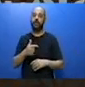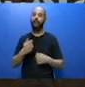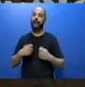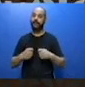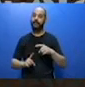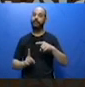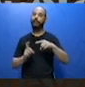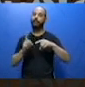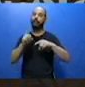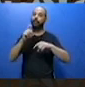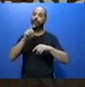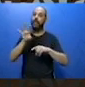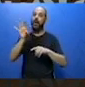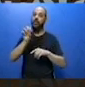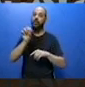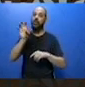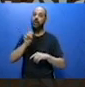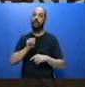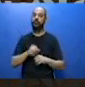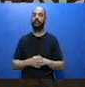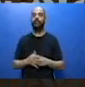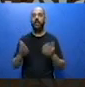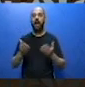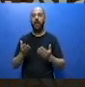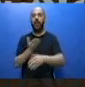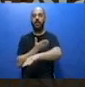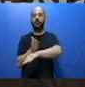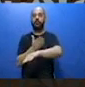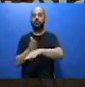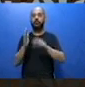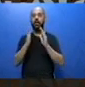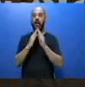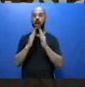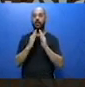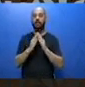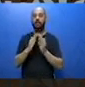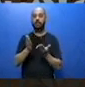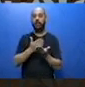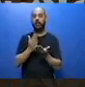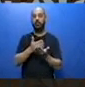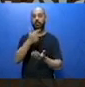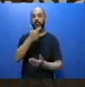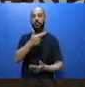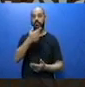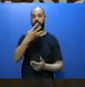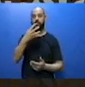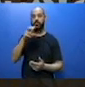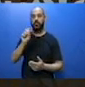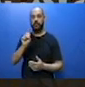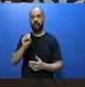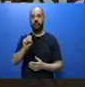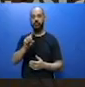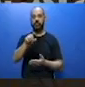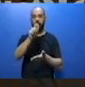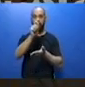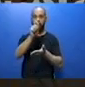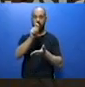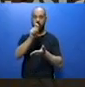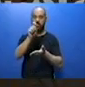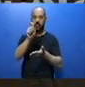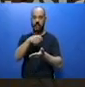né? Hora da nossa tarefa, página 248. Assinale as